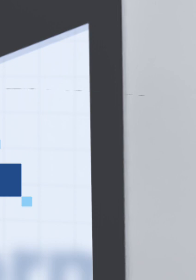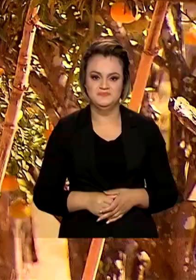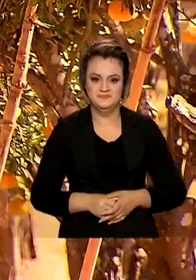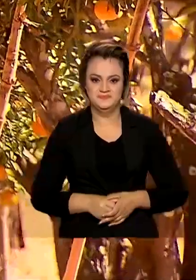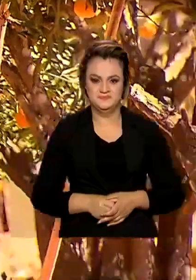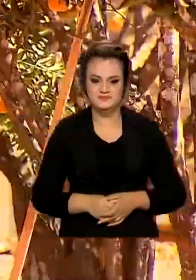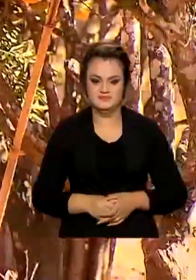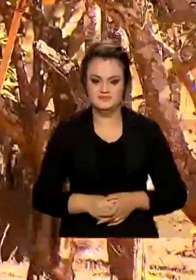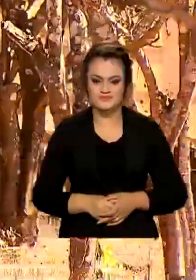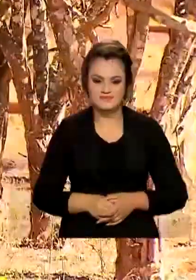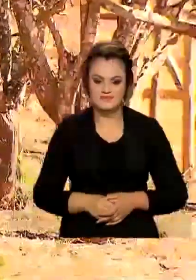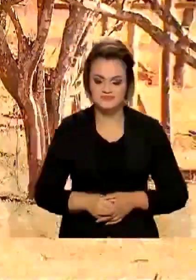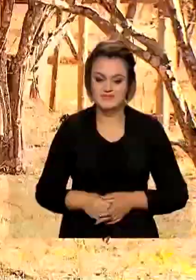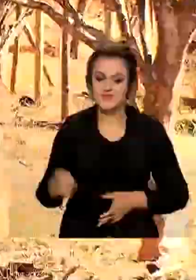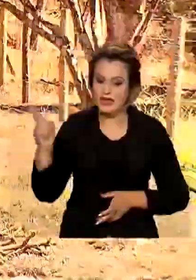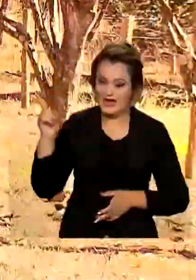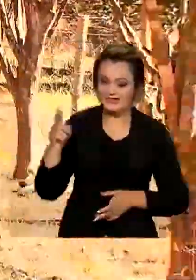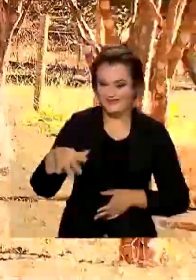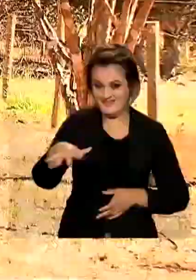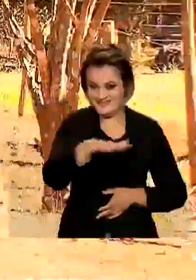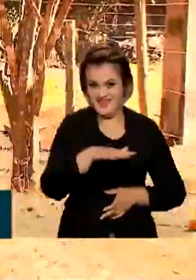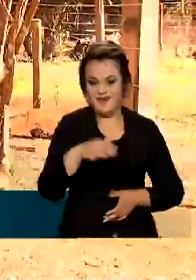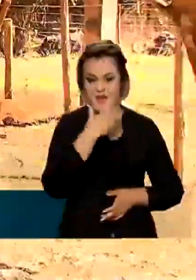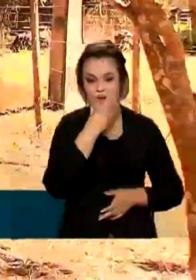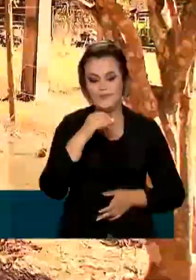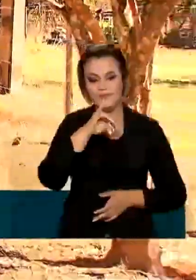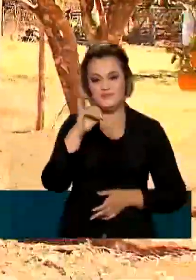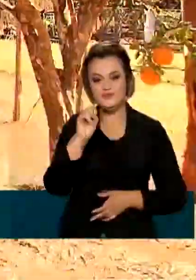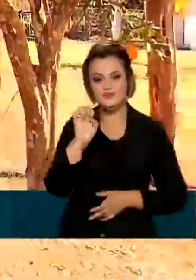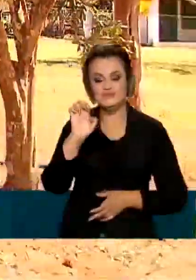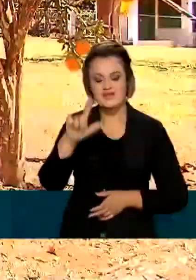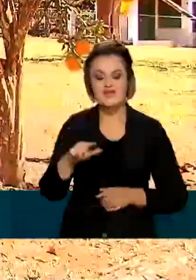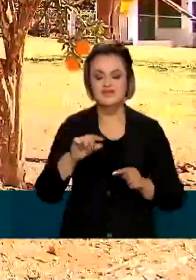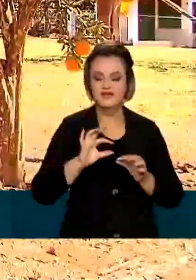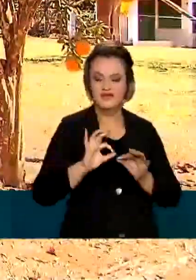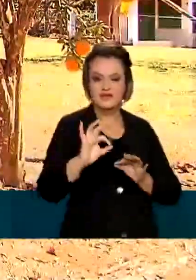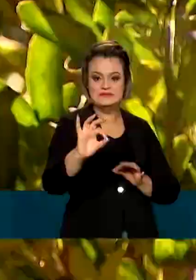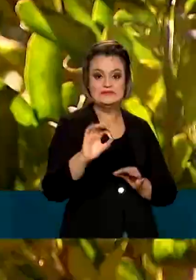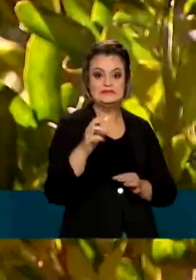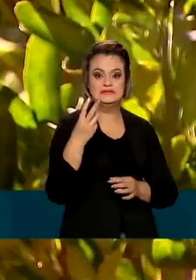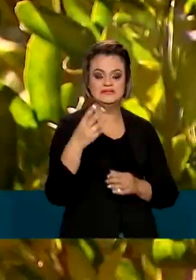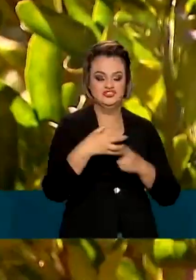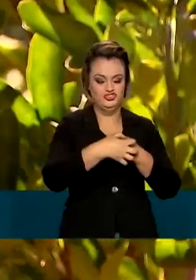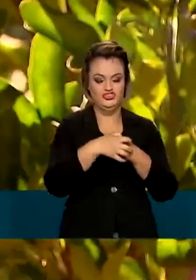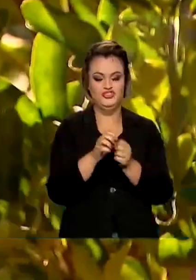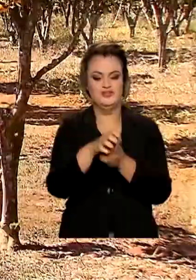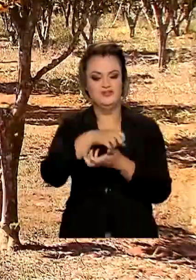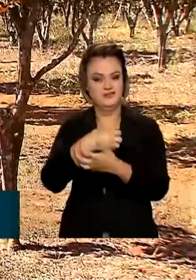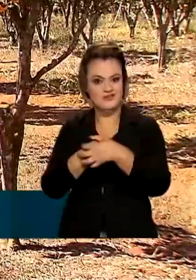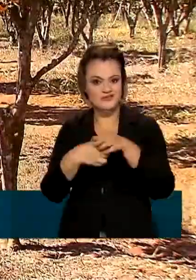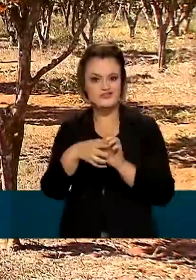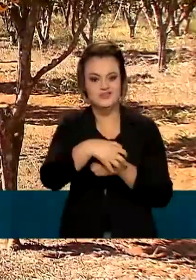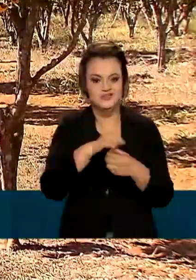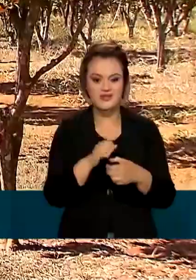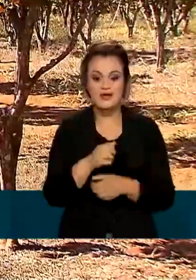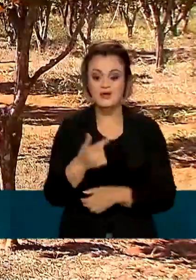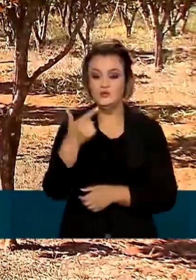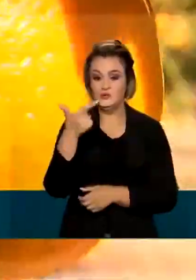negócios. Aqui nesta propriedade, seu José cultiva 3 hectares de tangerina. Ele produz cerca